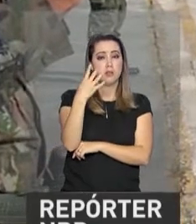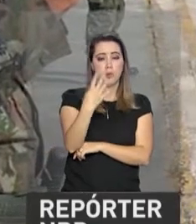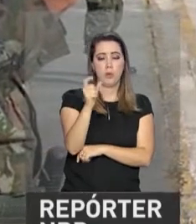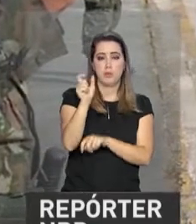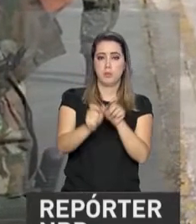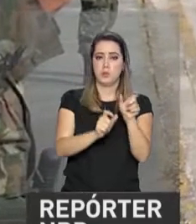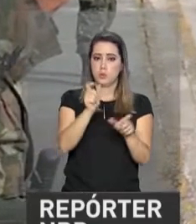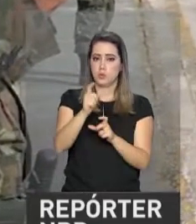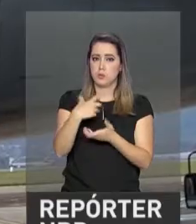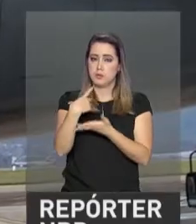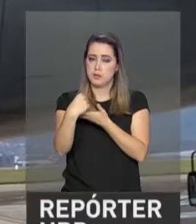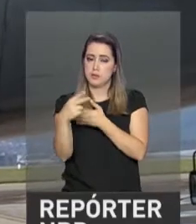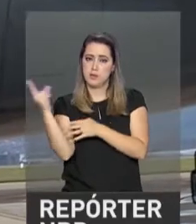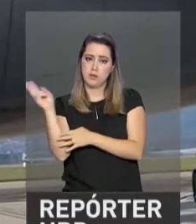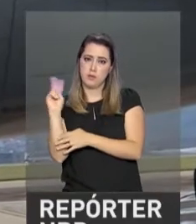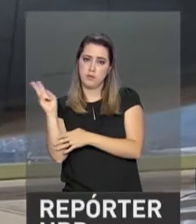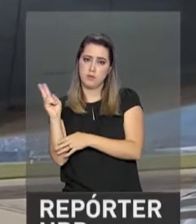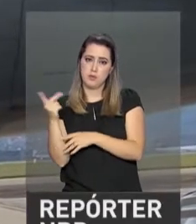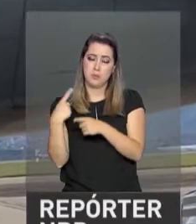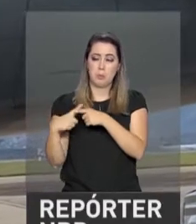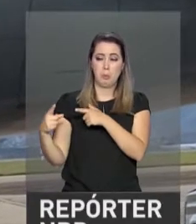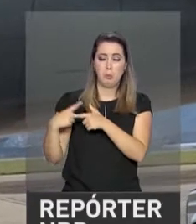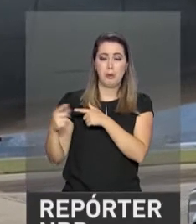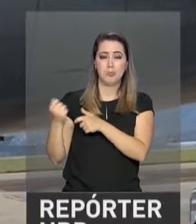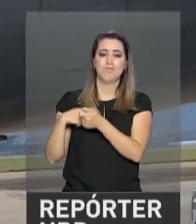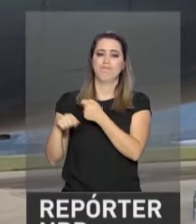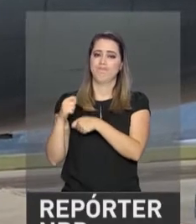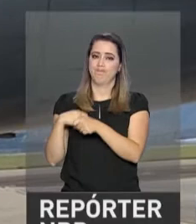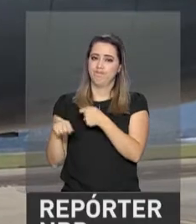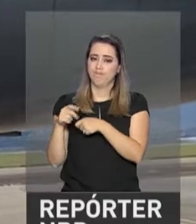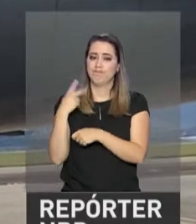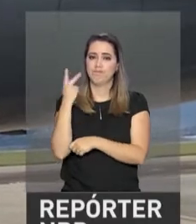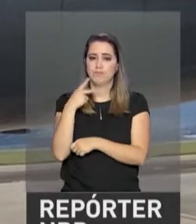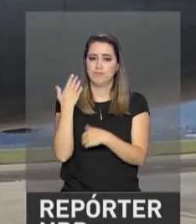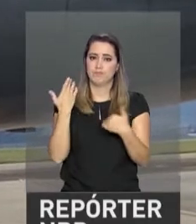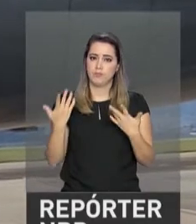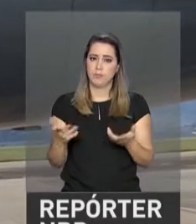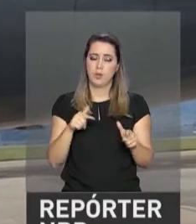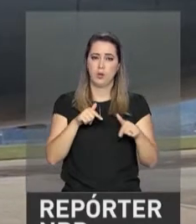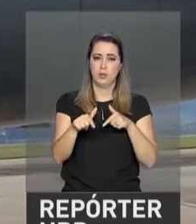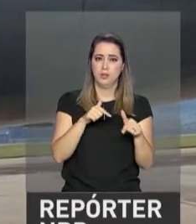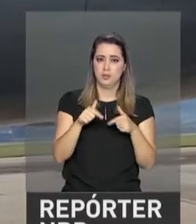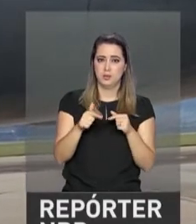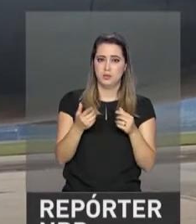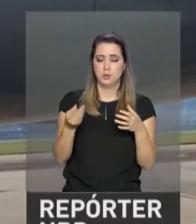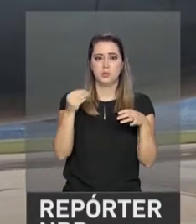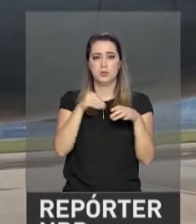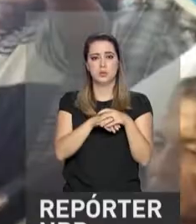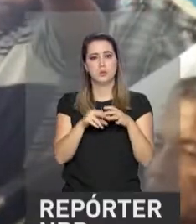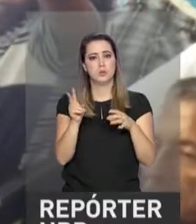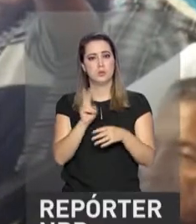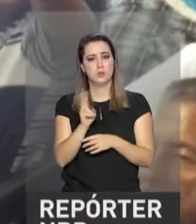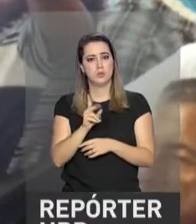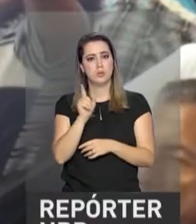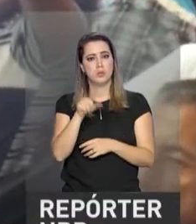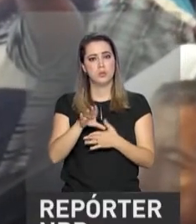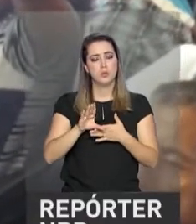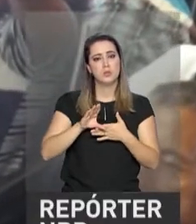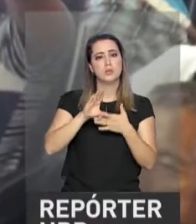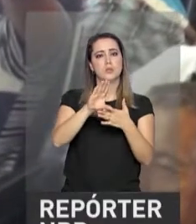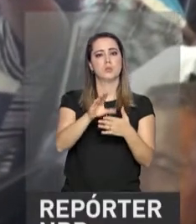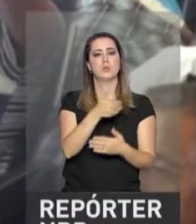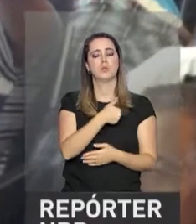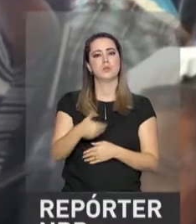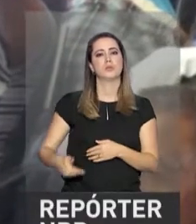pessoas que saíram da venezuela em função da crise econômica e política à ação de interiorização dos venezuelanos é